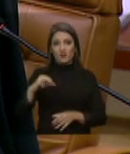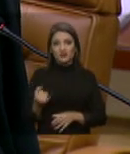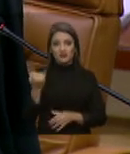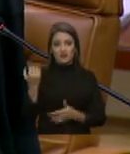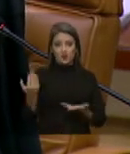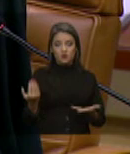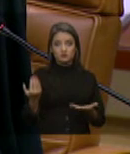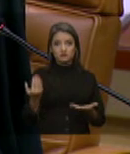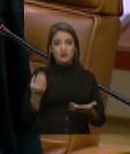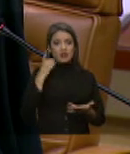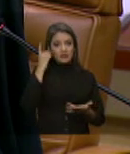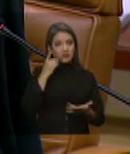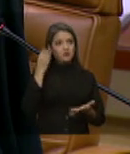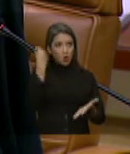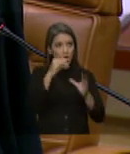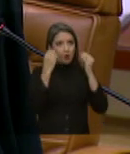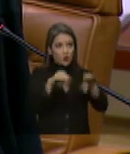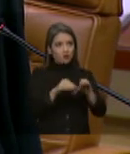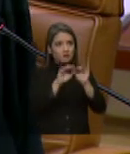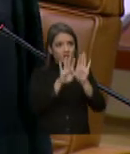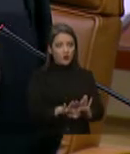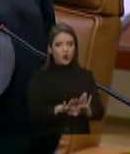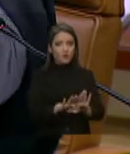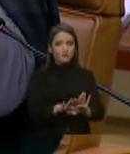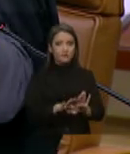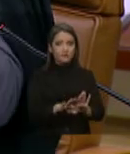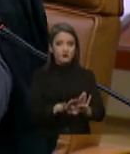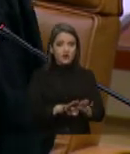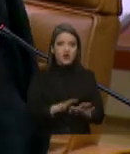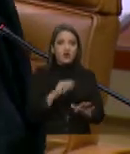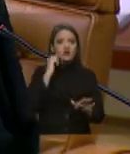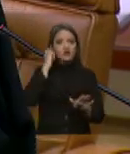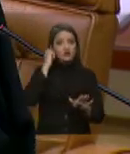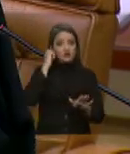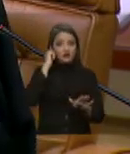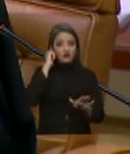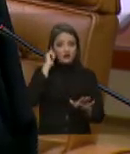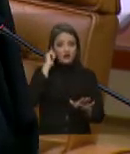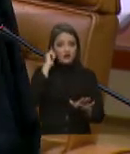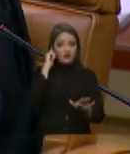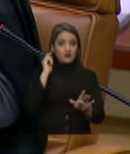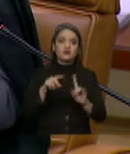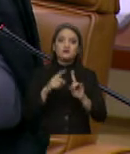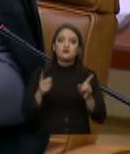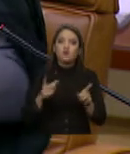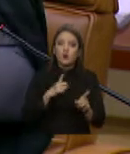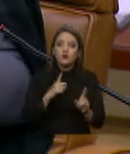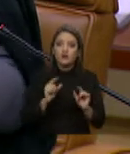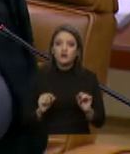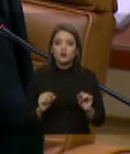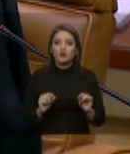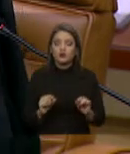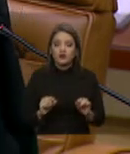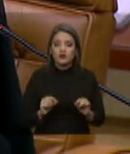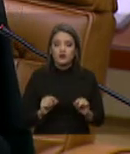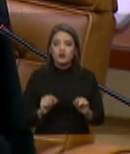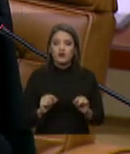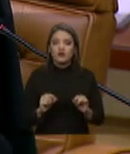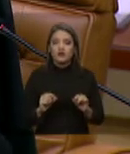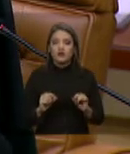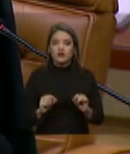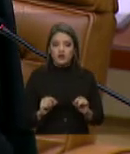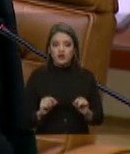Janeiro deixou isso postou a todo um mecanismo de mecanismo